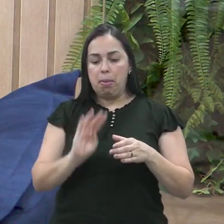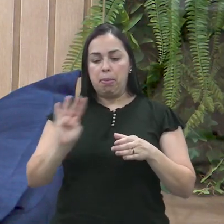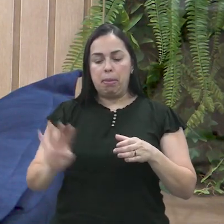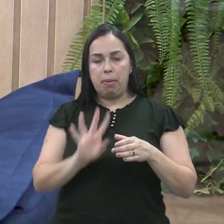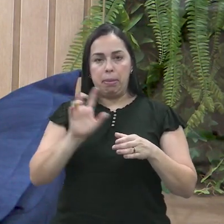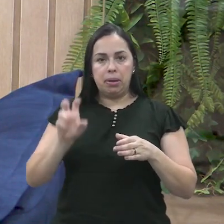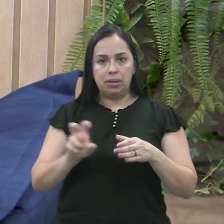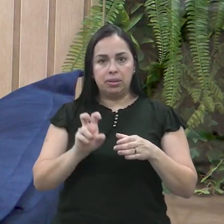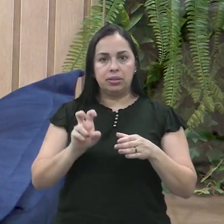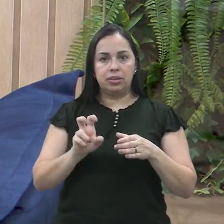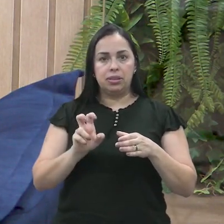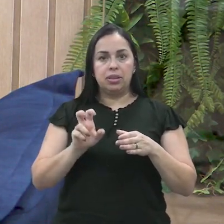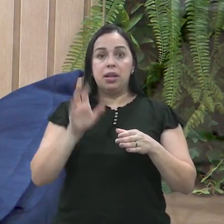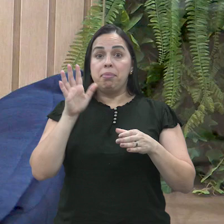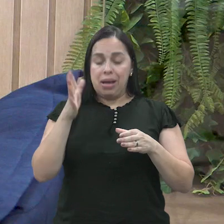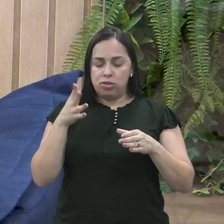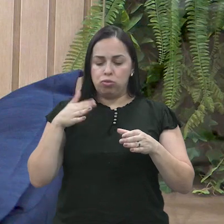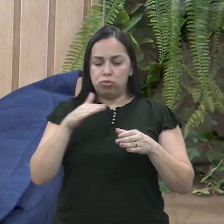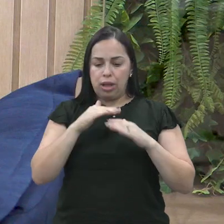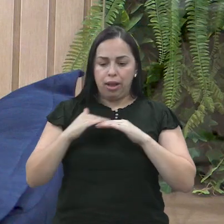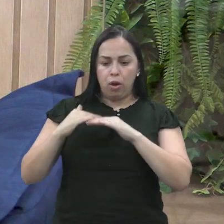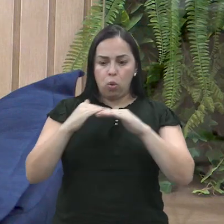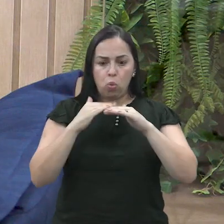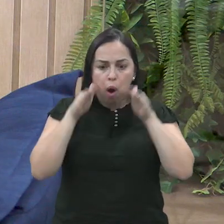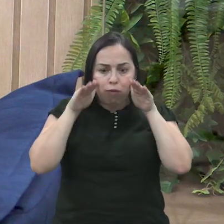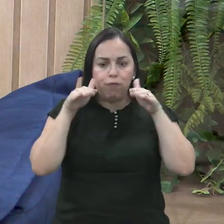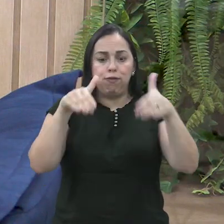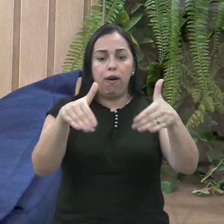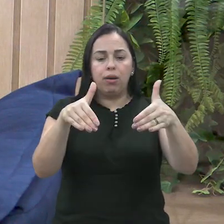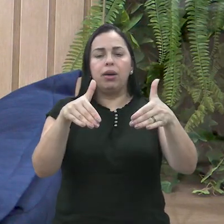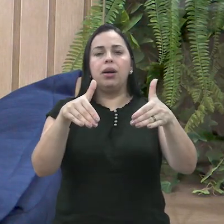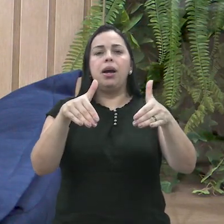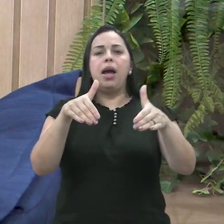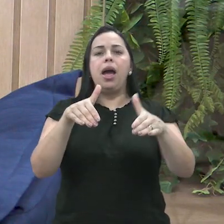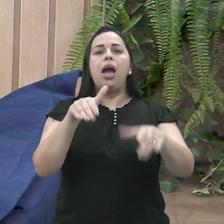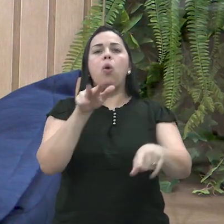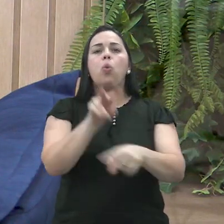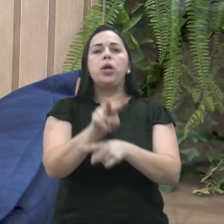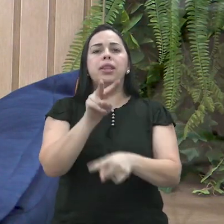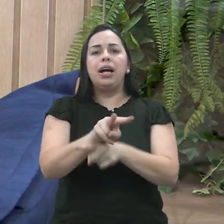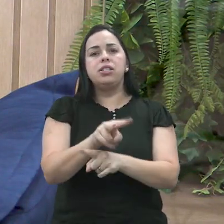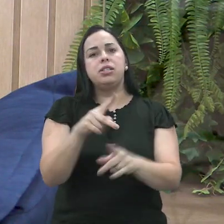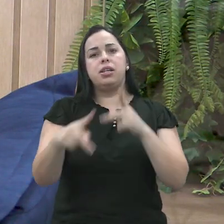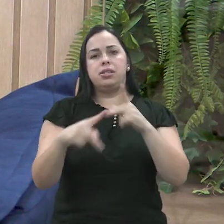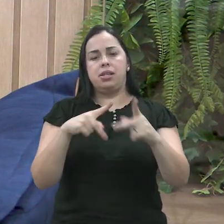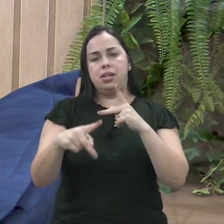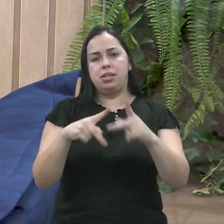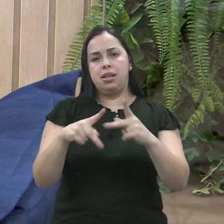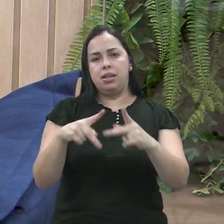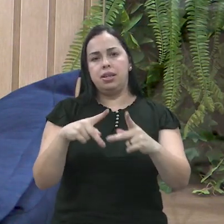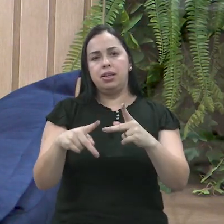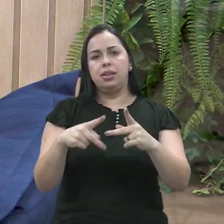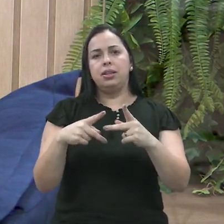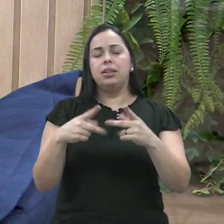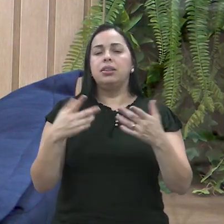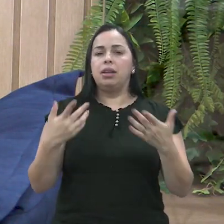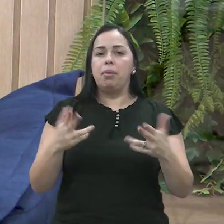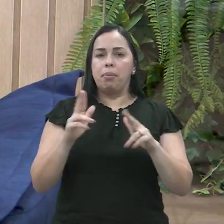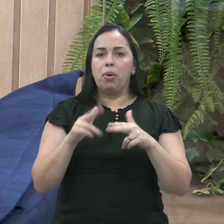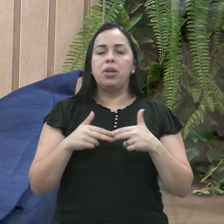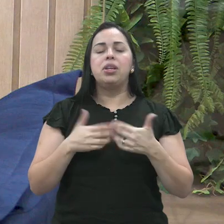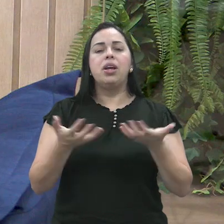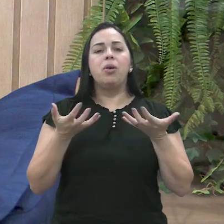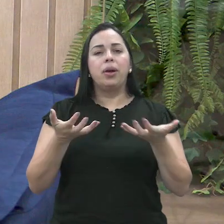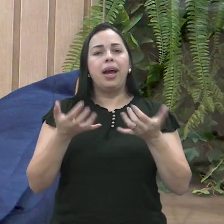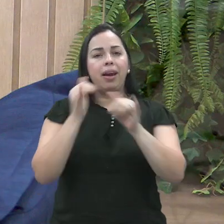ou deveriam ter todos o mesmo propósito de proteger a cidade de São José dos Campos, na melhor das suas possibilidades.